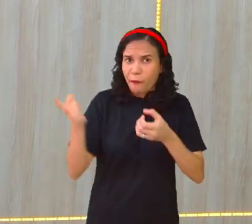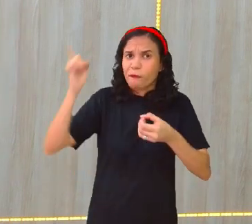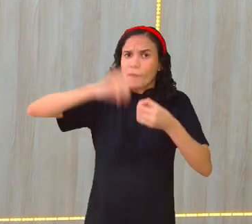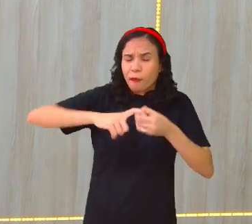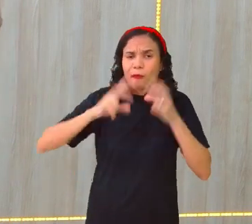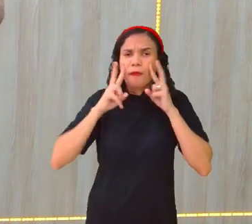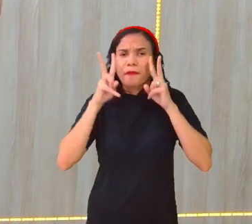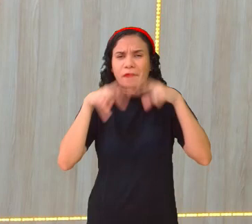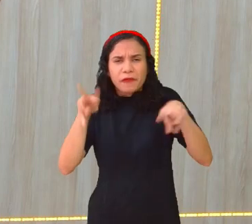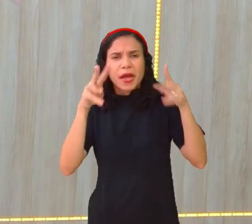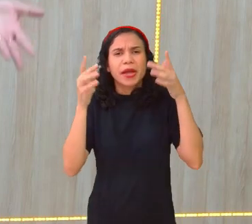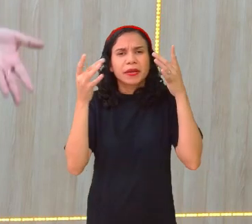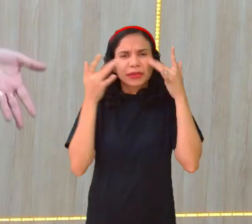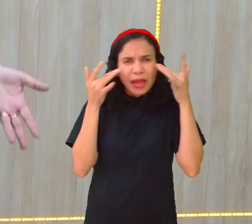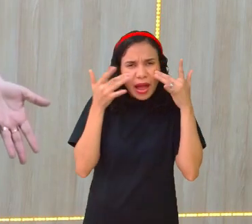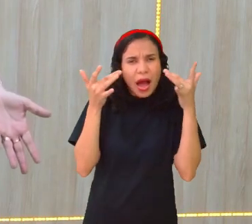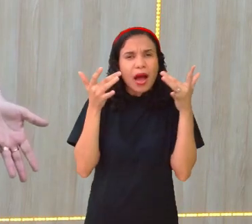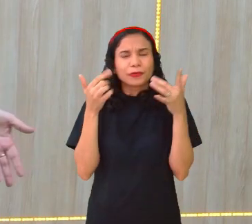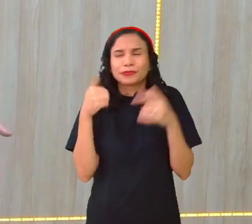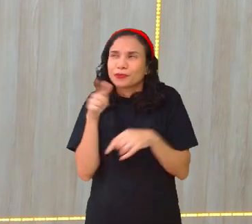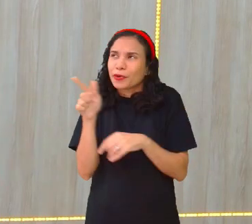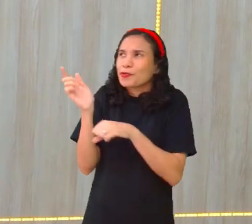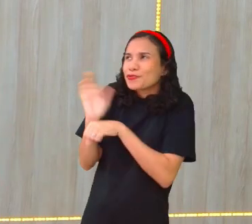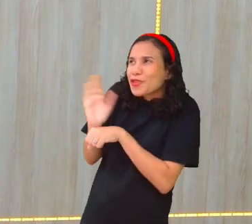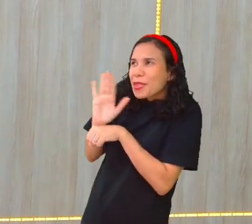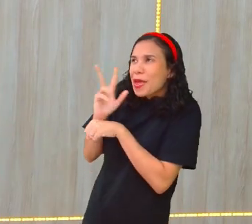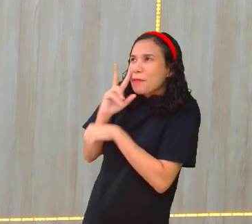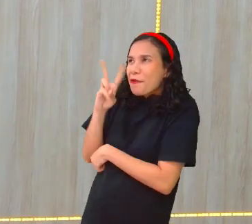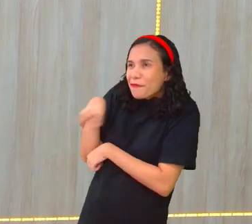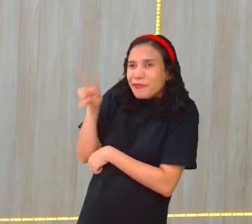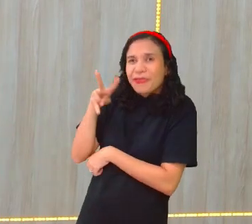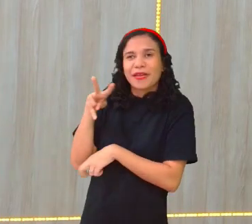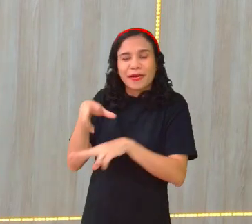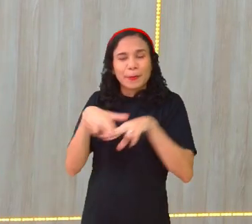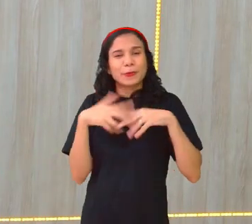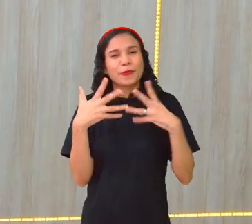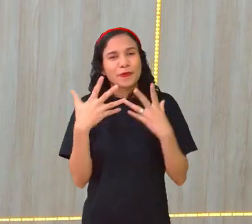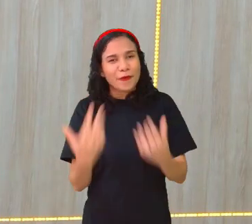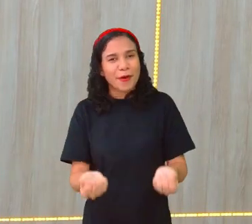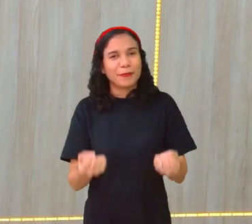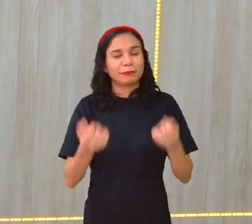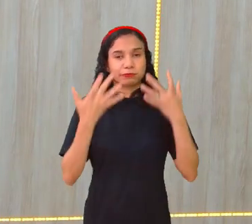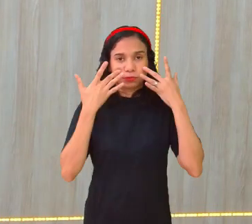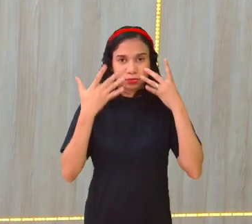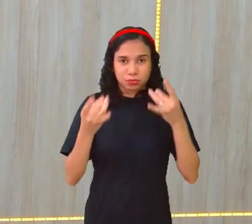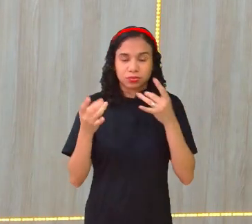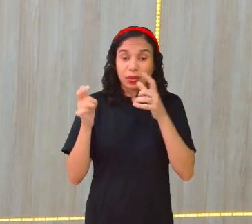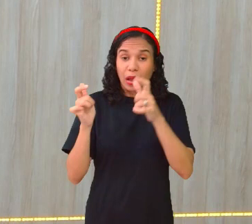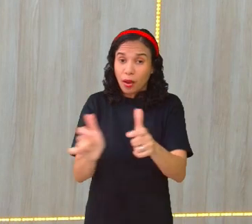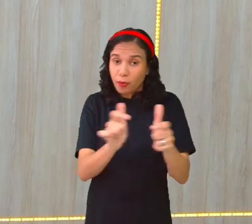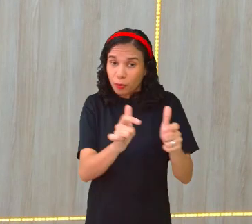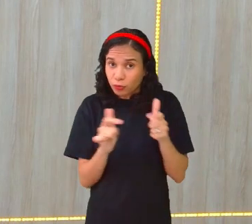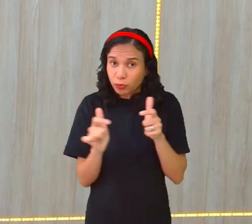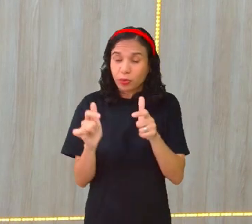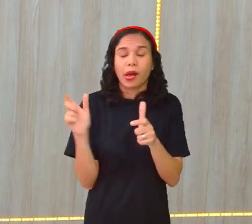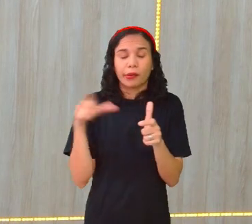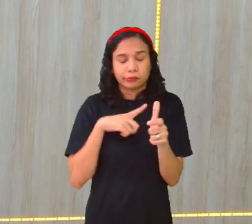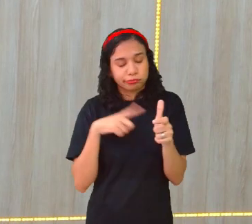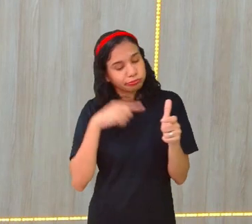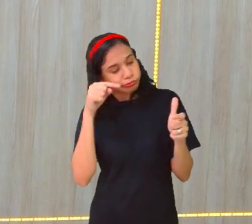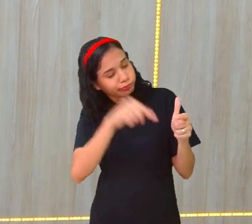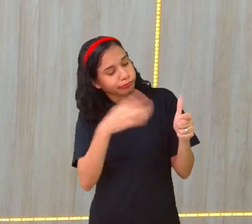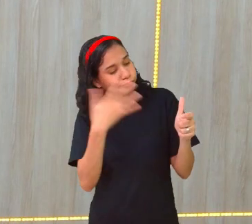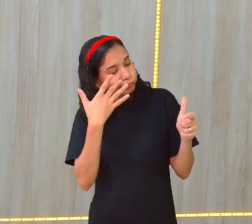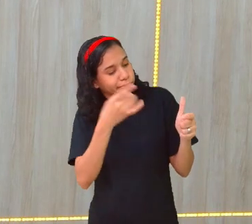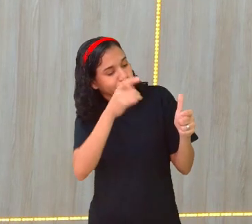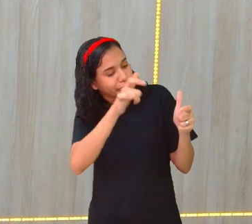peça teatral, ir no cinema, ver um filme. Então, vamos ficar atentos a esses locais que nós temos aqui disponíveis